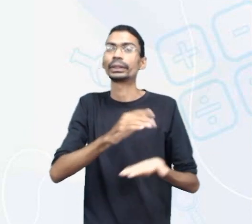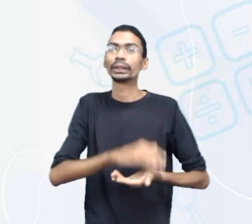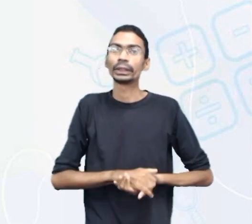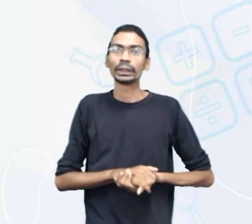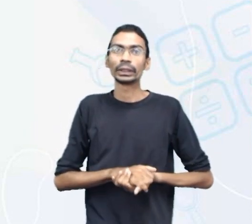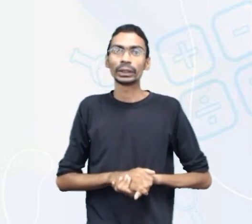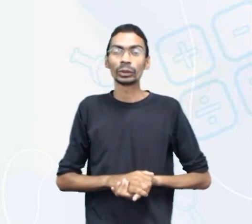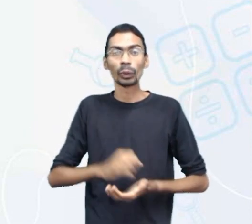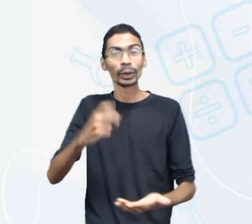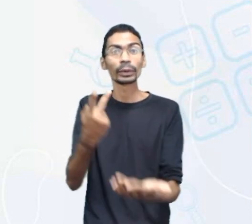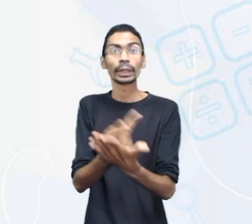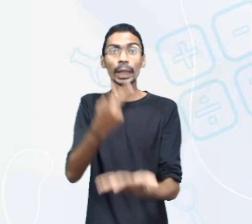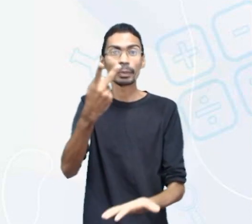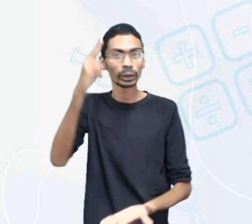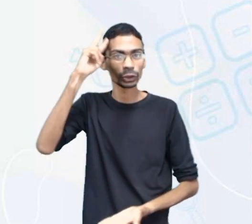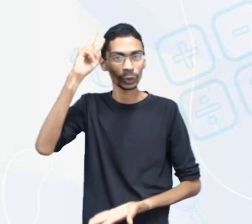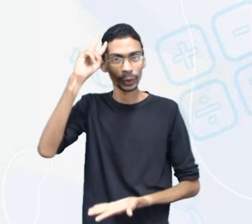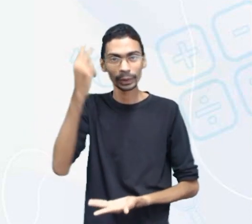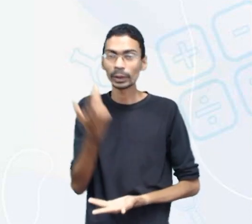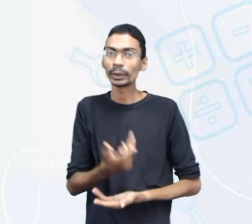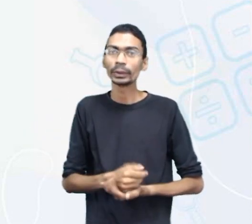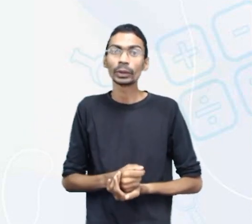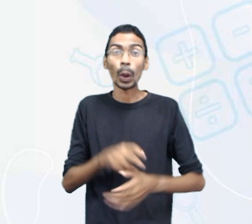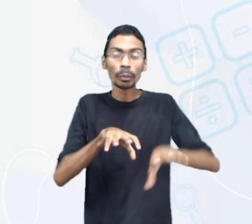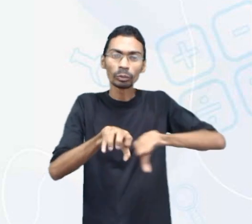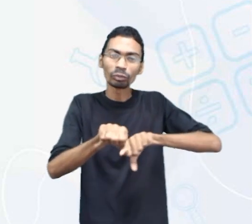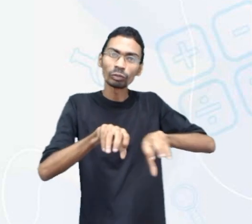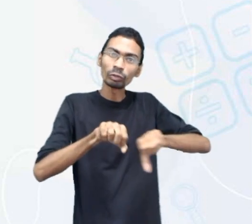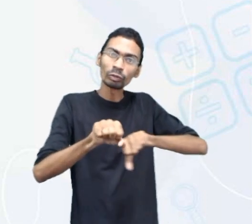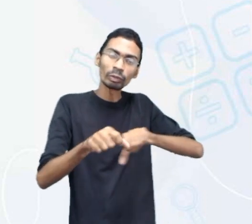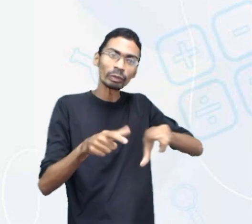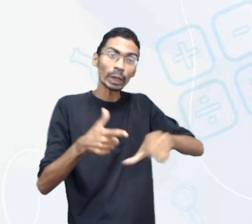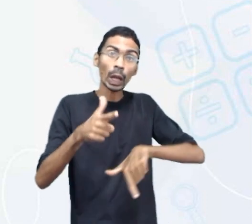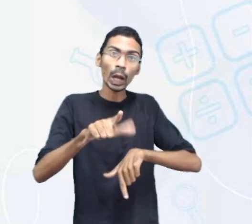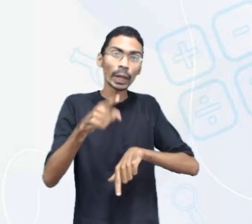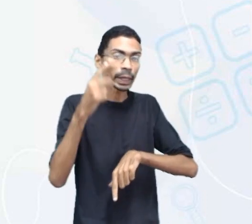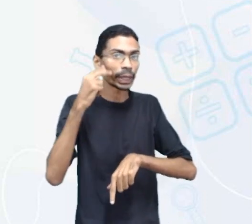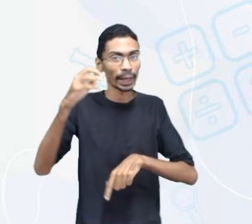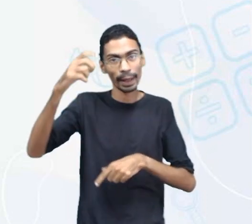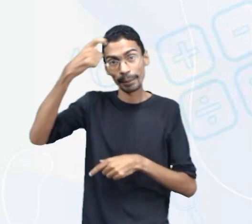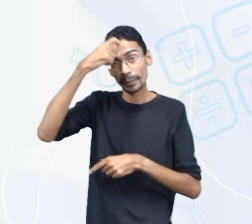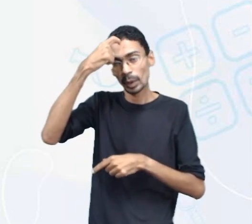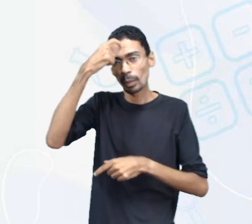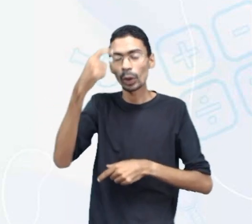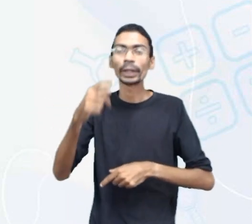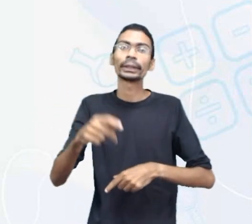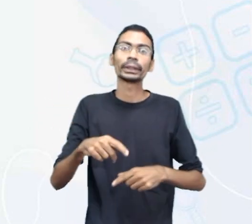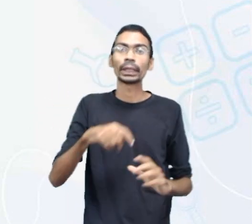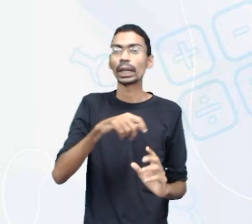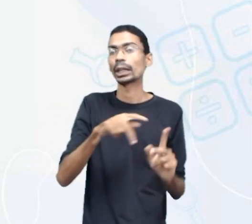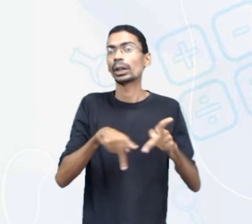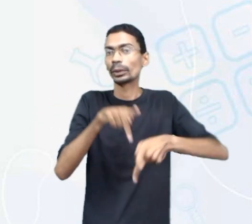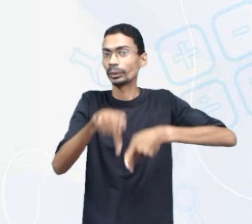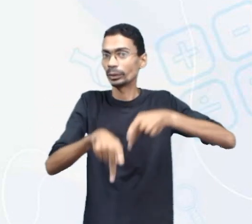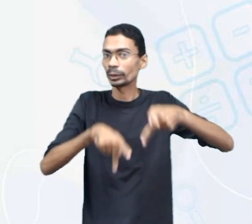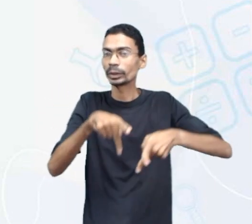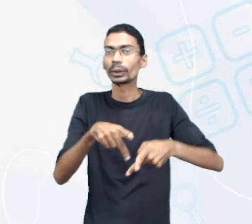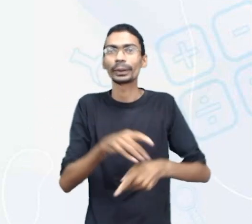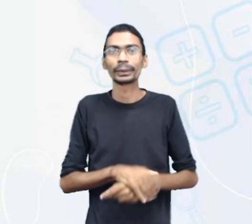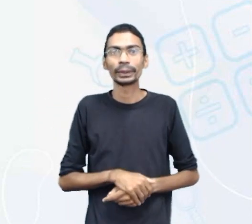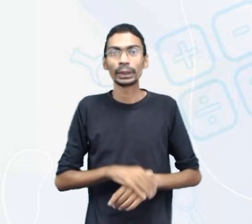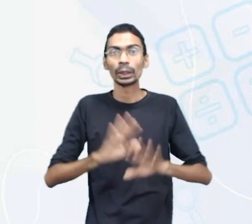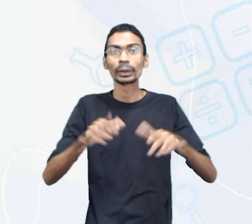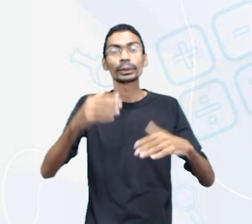os acontecimentos históricos buscando resgatar a memória da humanidade Quem seria a esse profissional